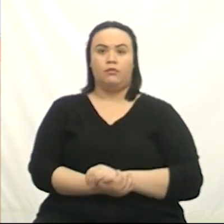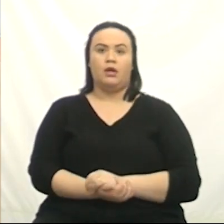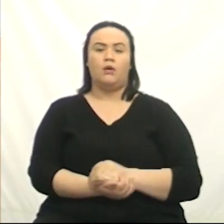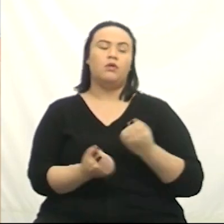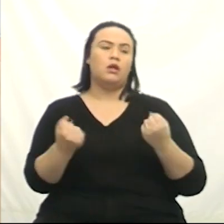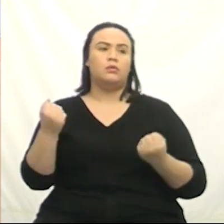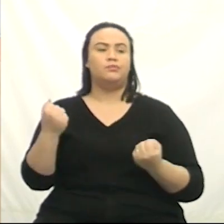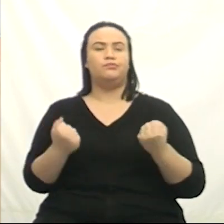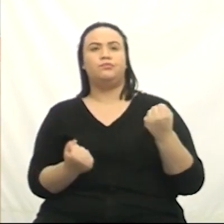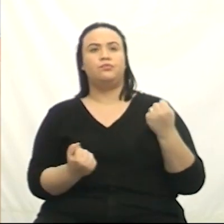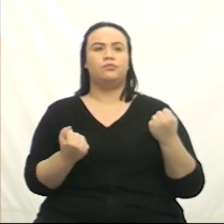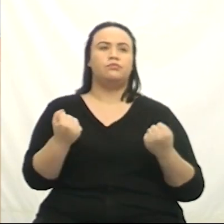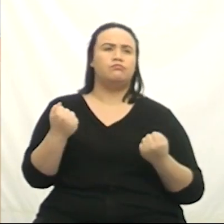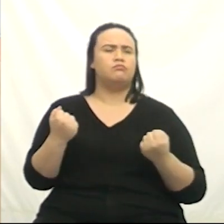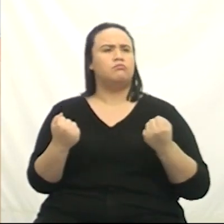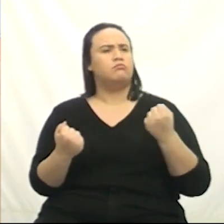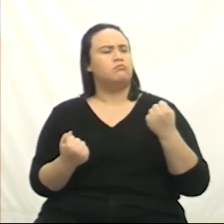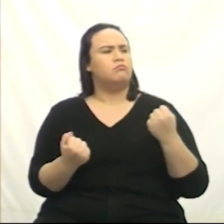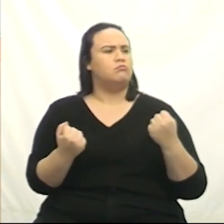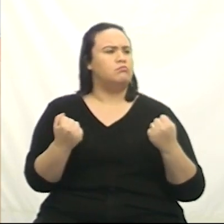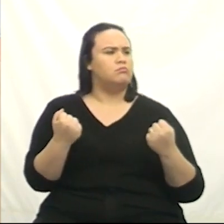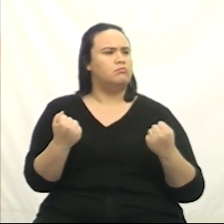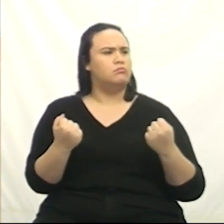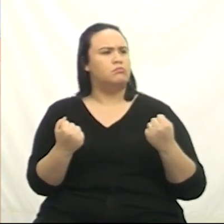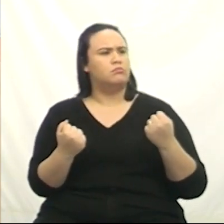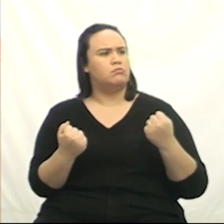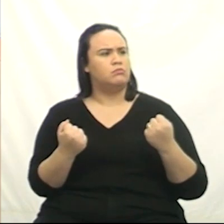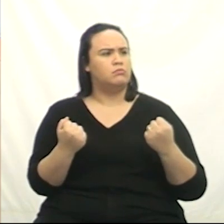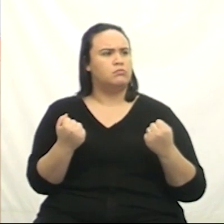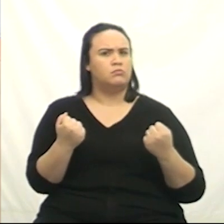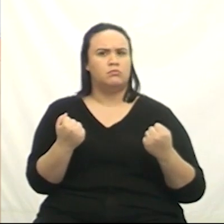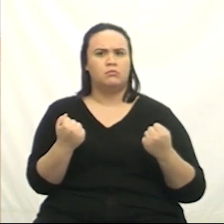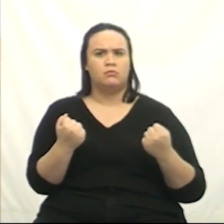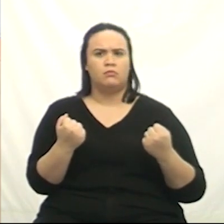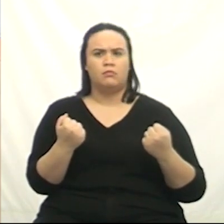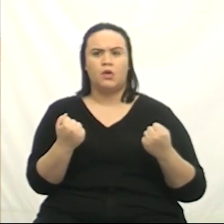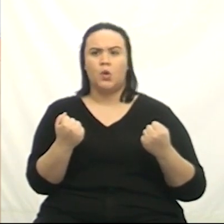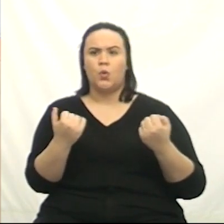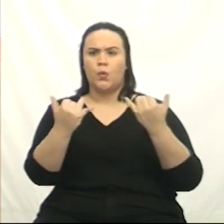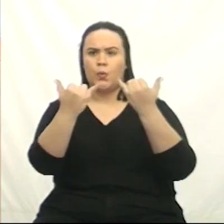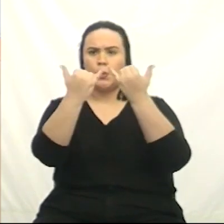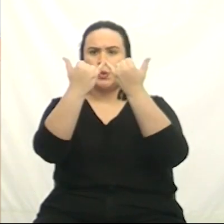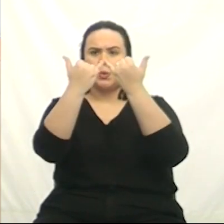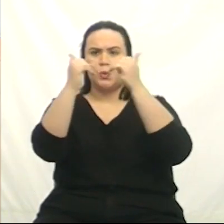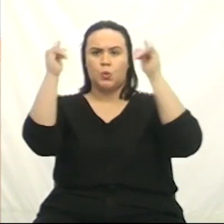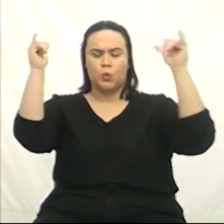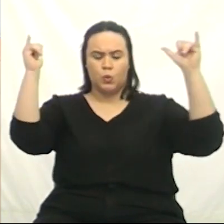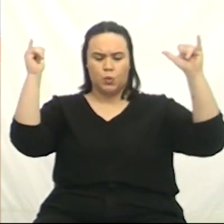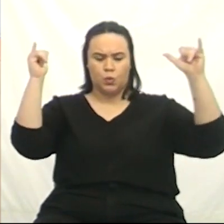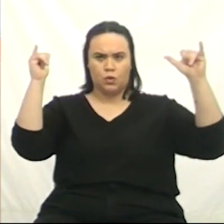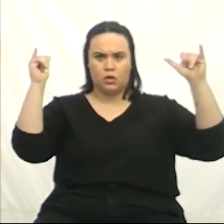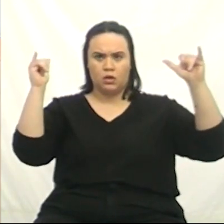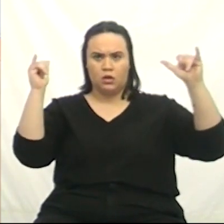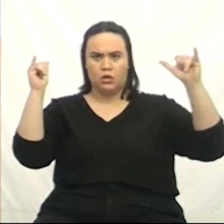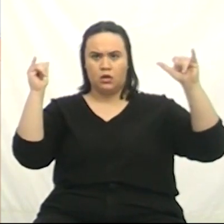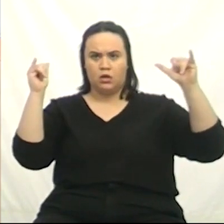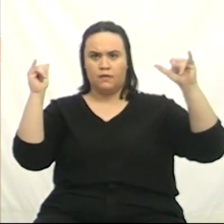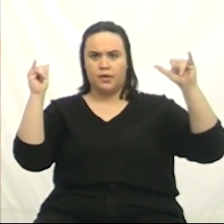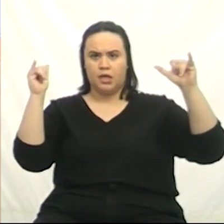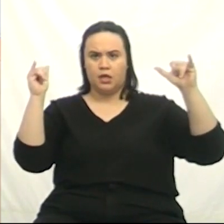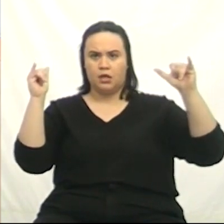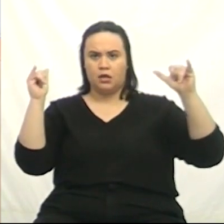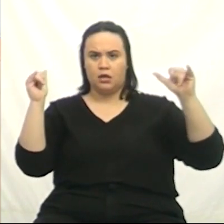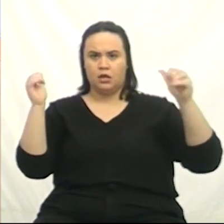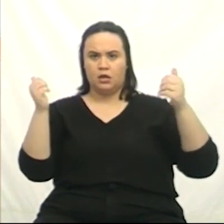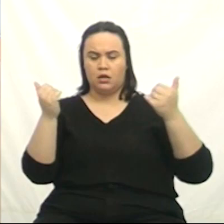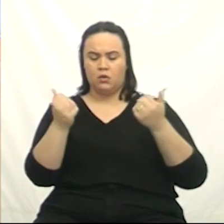carro, quando eu vejo, um fio engalha no rec do meu carro e arranca o rec. Eu até